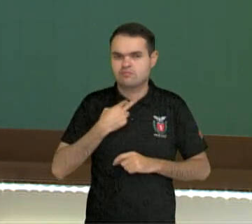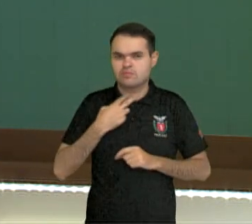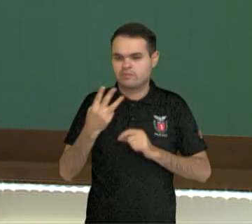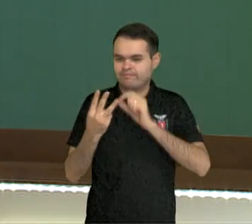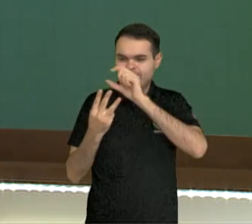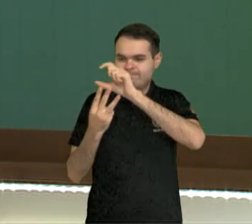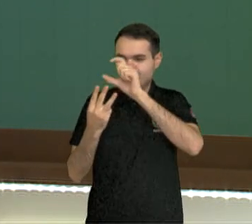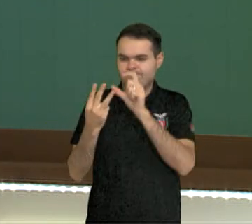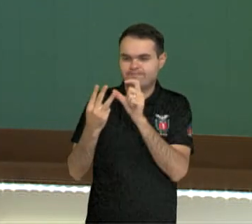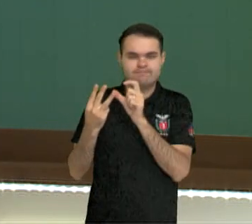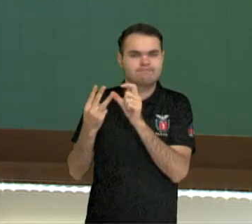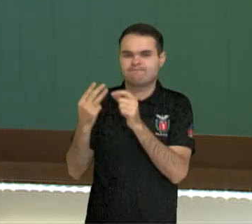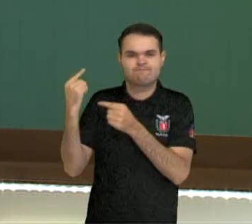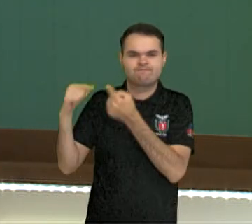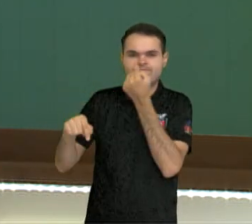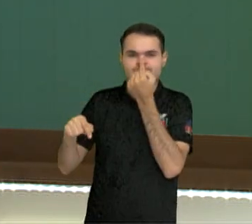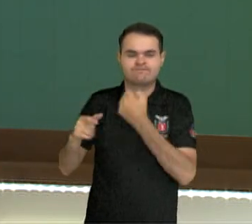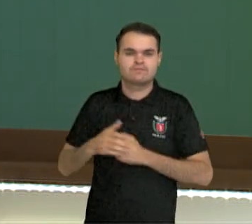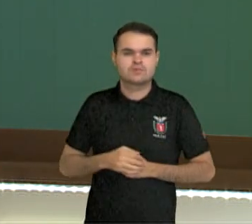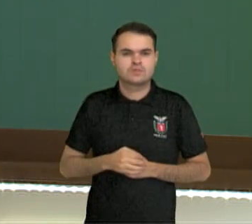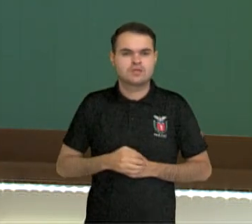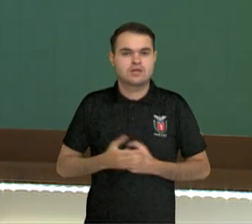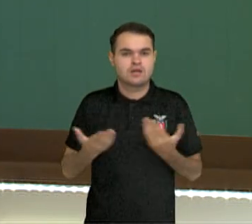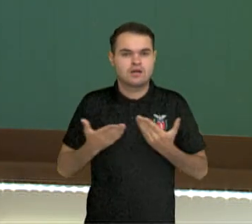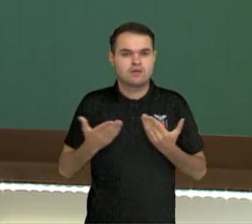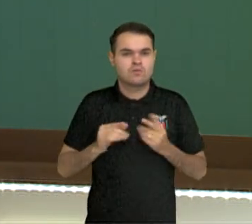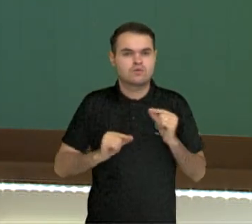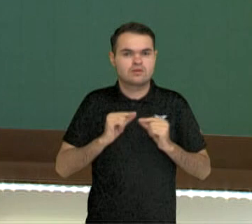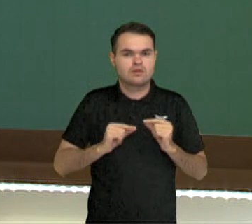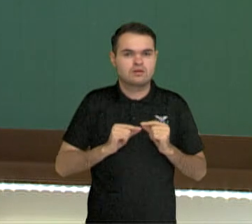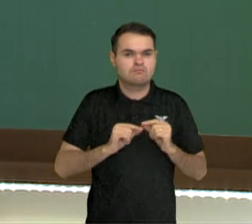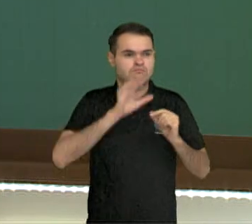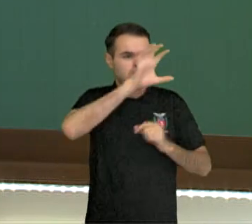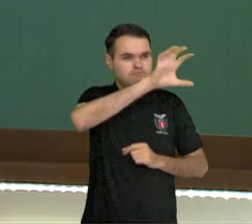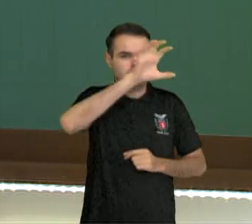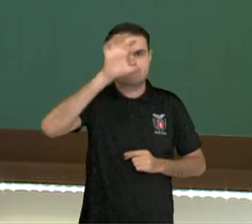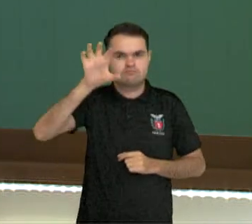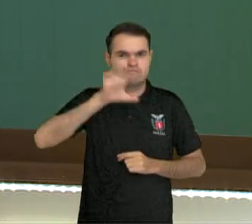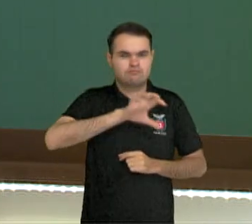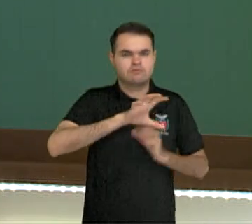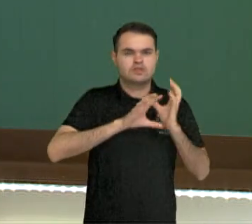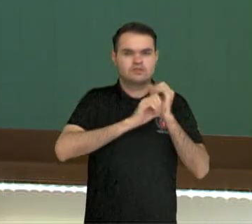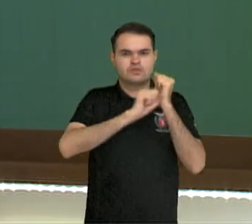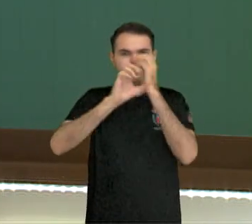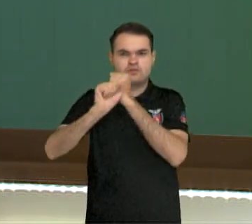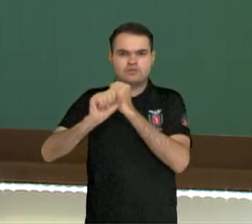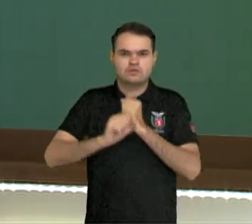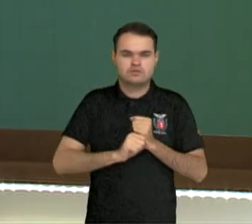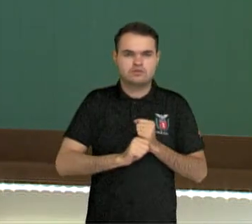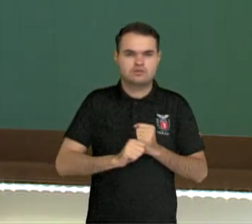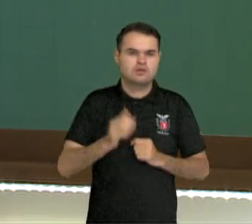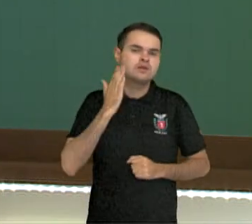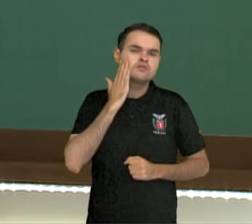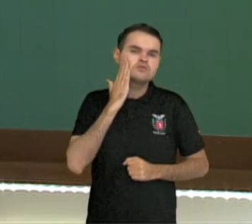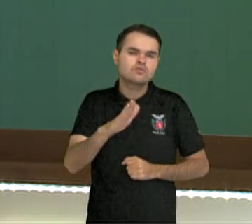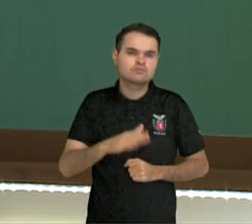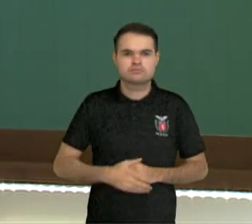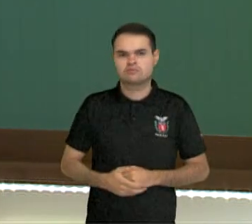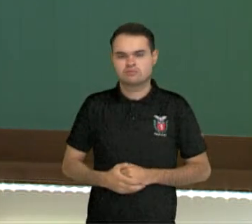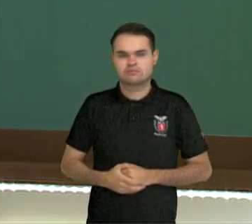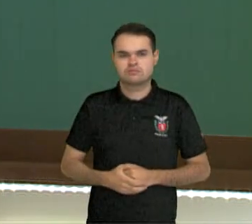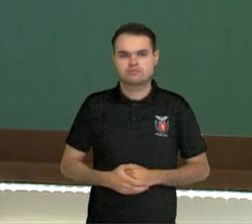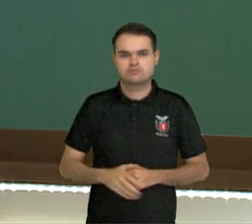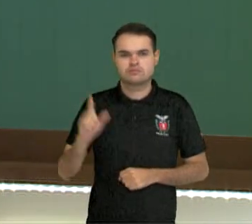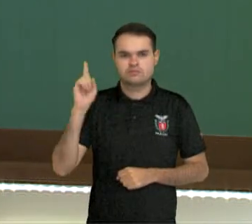trinômio, tá bom? Então, vamos fazer a soma pelas partes. Então, olha lá, ó, a área azul. A área azul